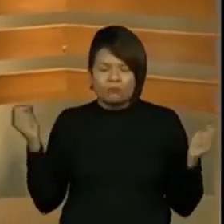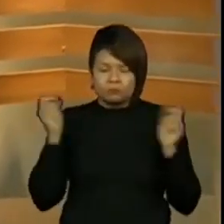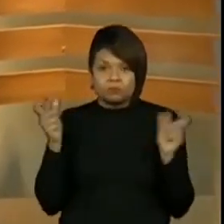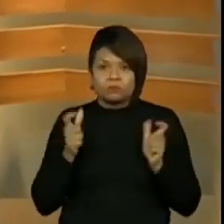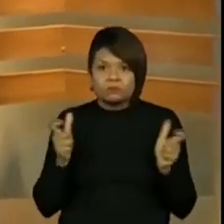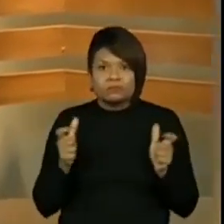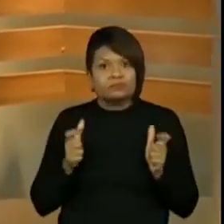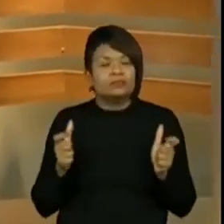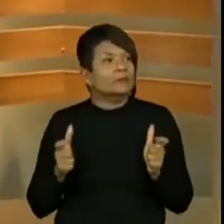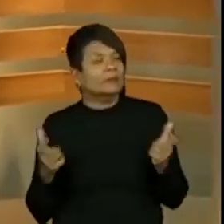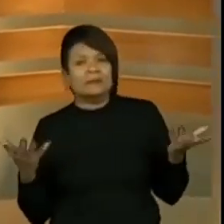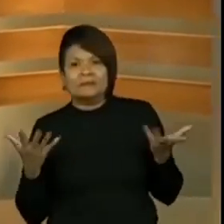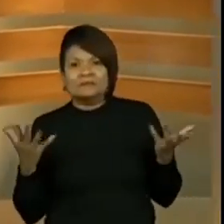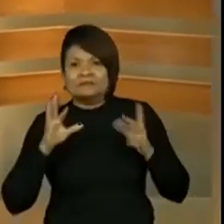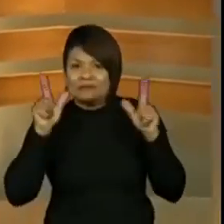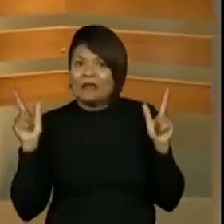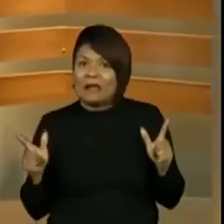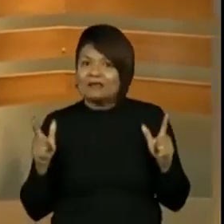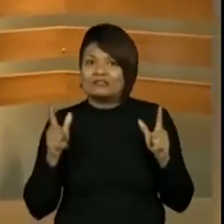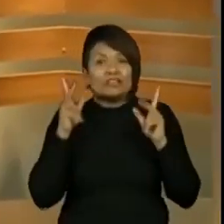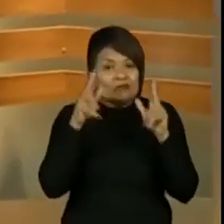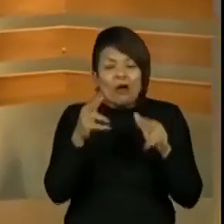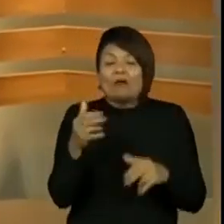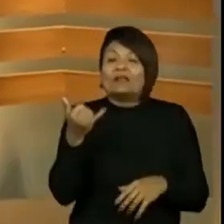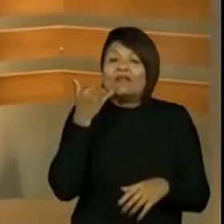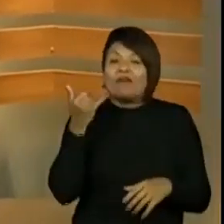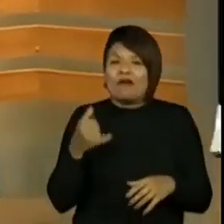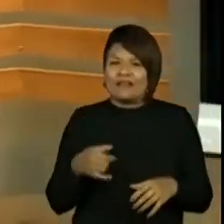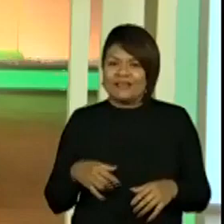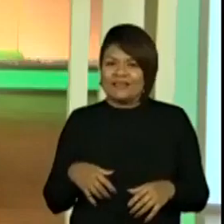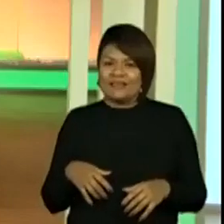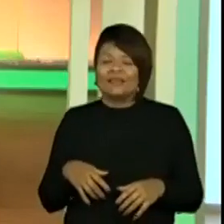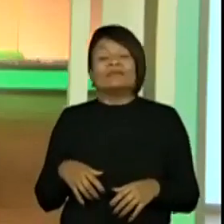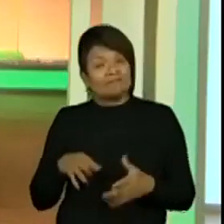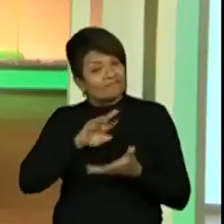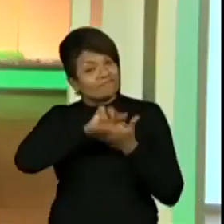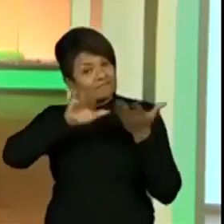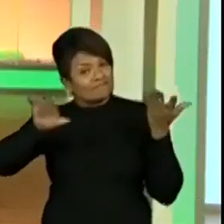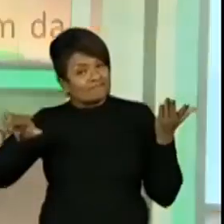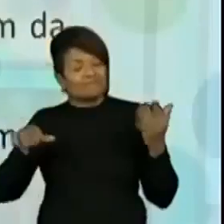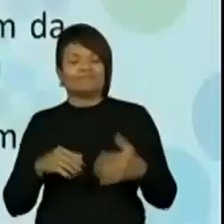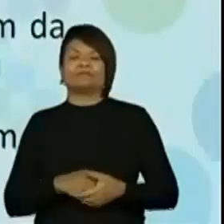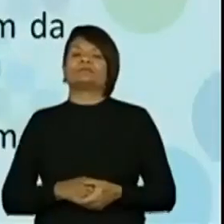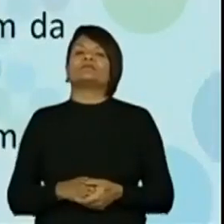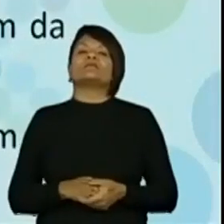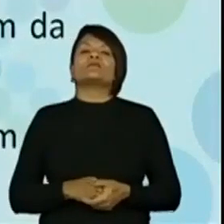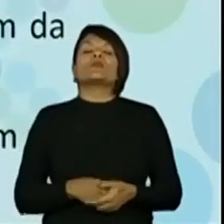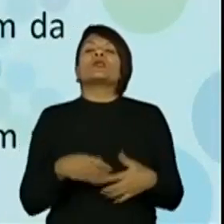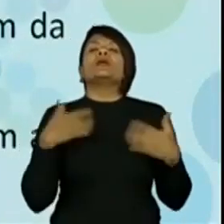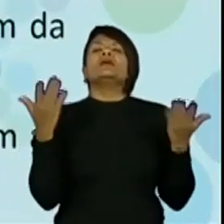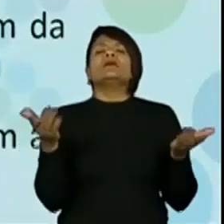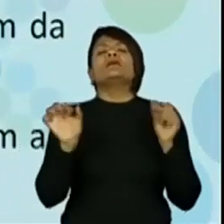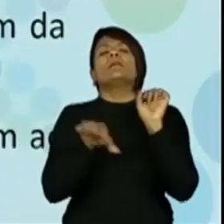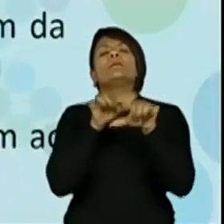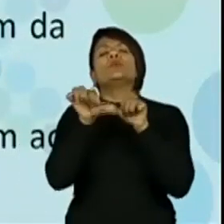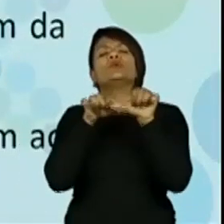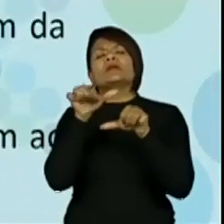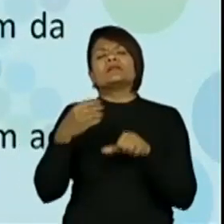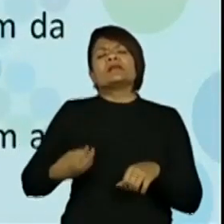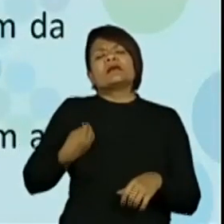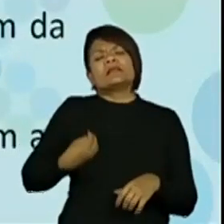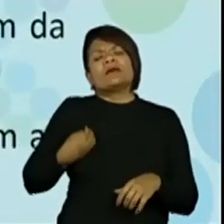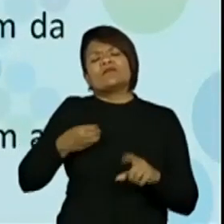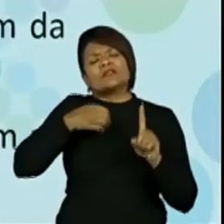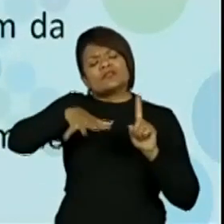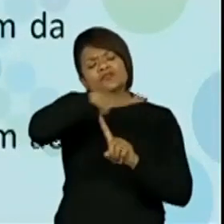choque da diferença de um telefone para o outro e a funcionalidade do telefone. Quais mudanças em relação à vida social ocorrem